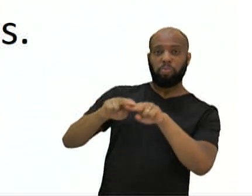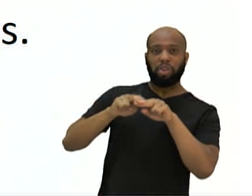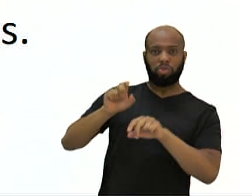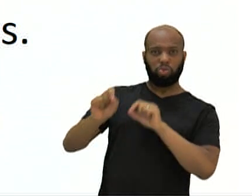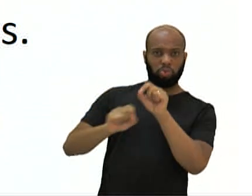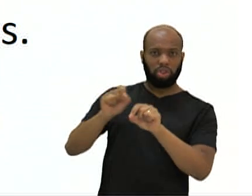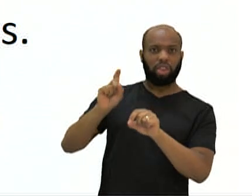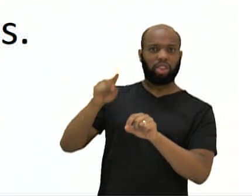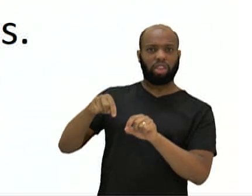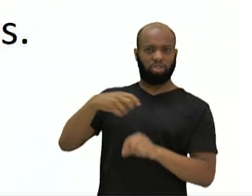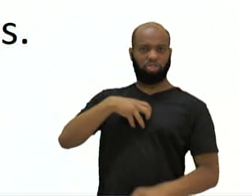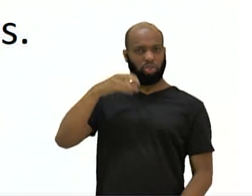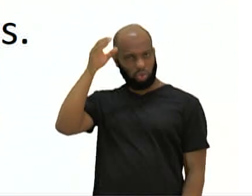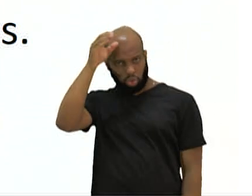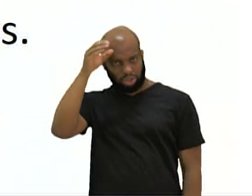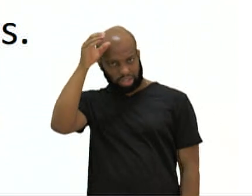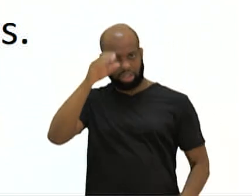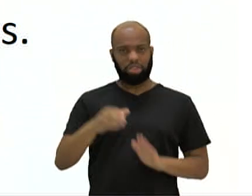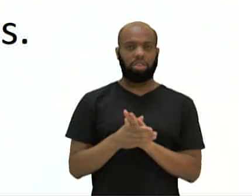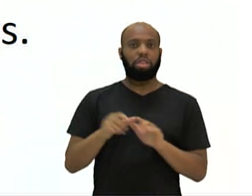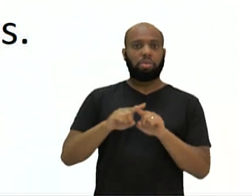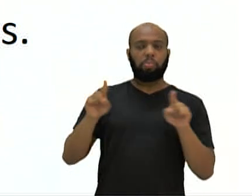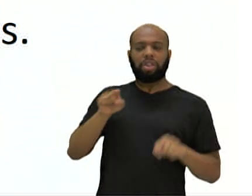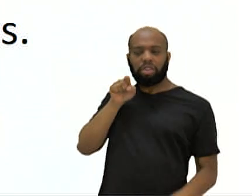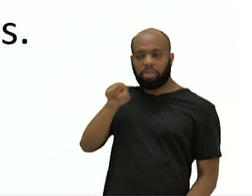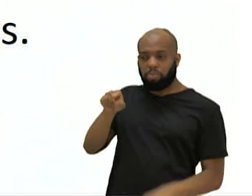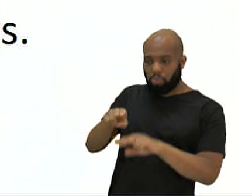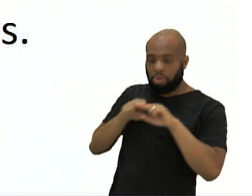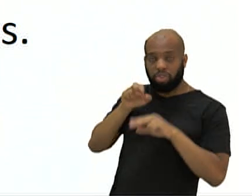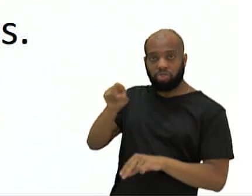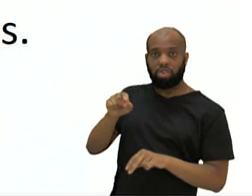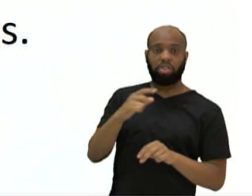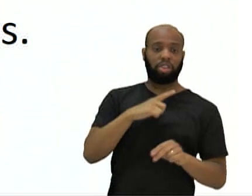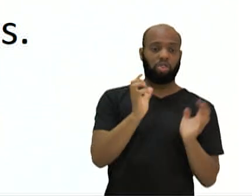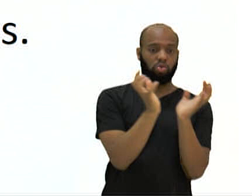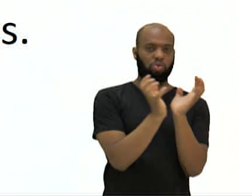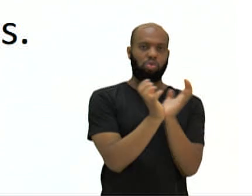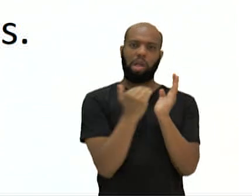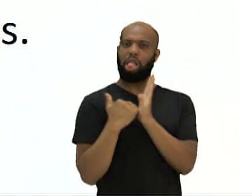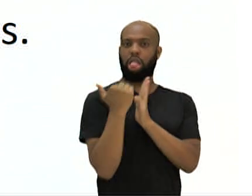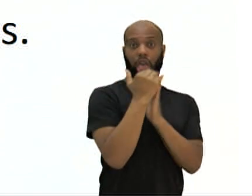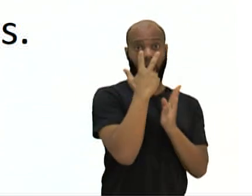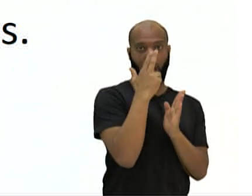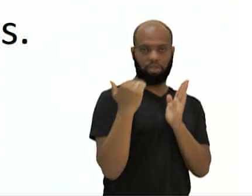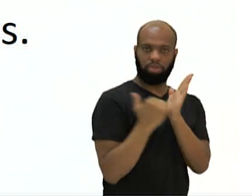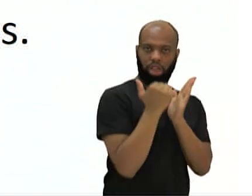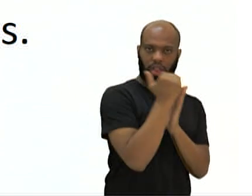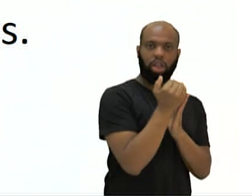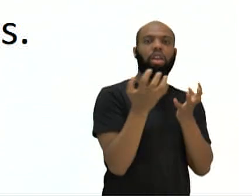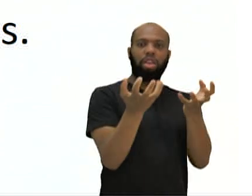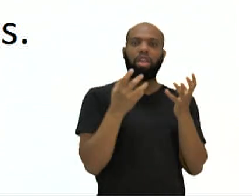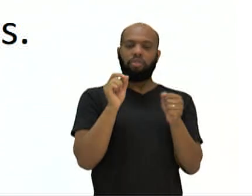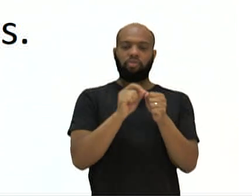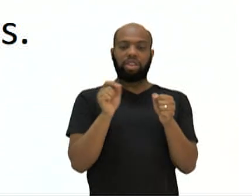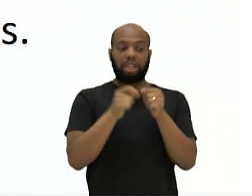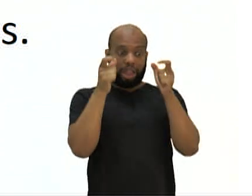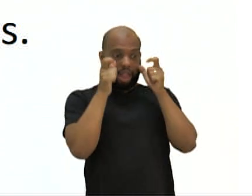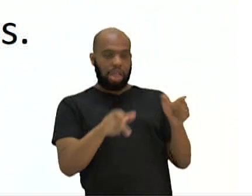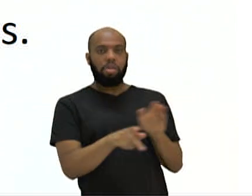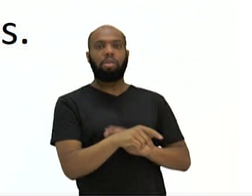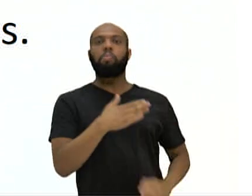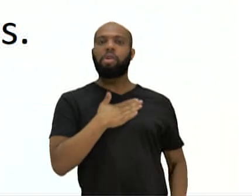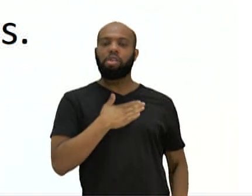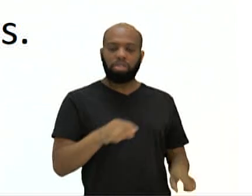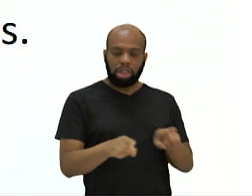falsa consciência de ilusão. É por meio da ideologia que a classe dominante busca fazer com que seus interesses e